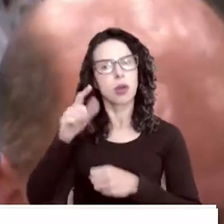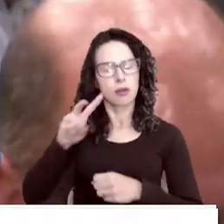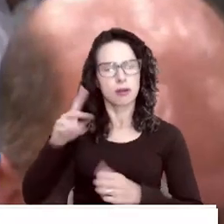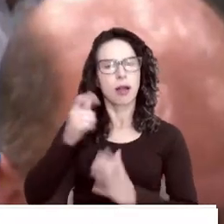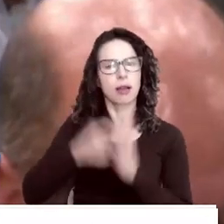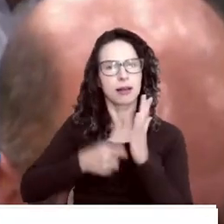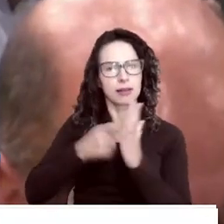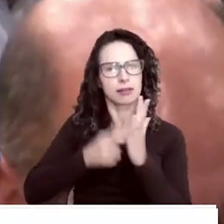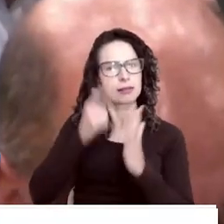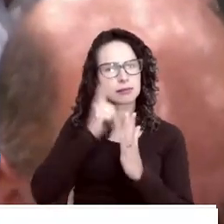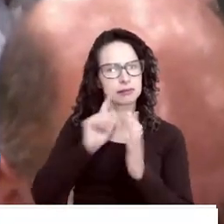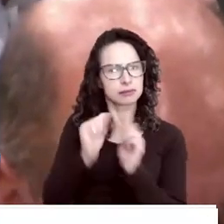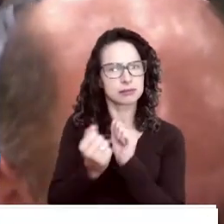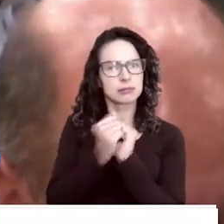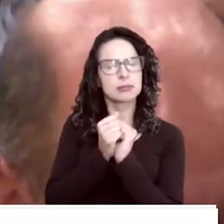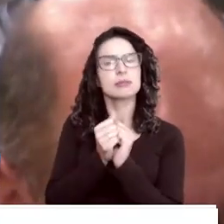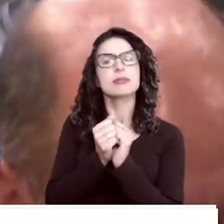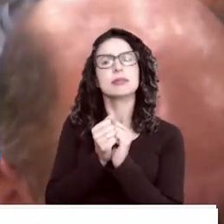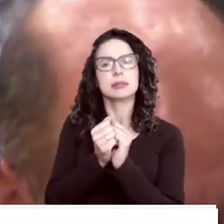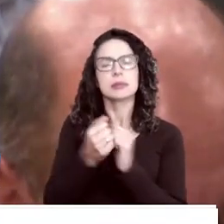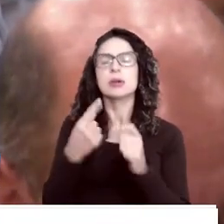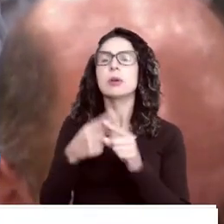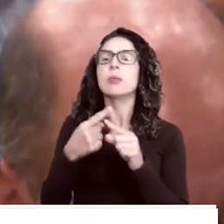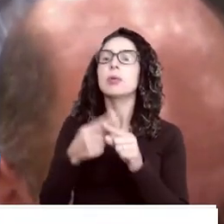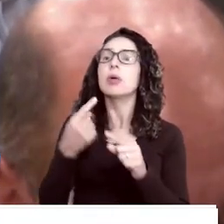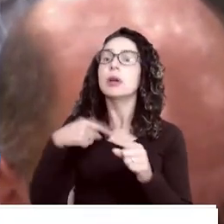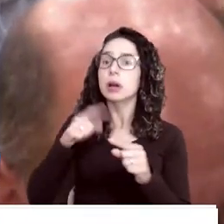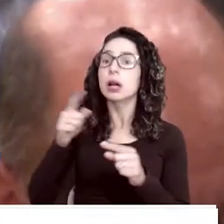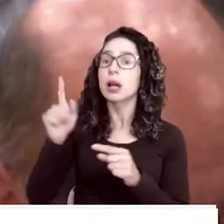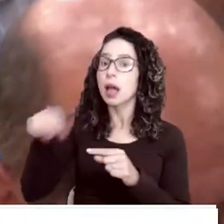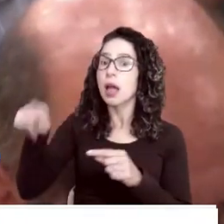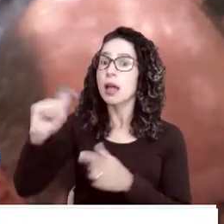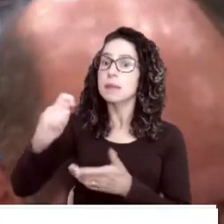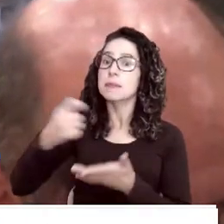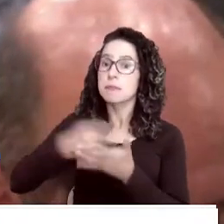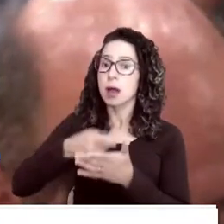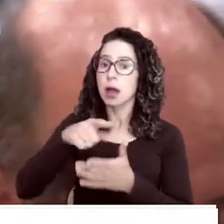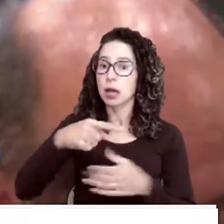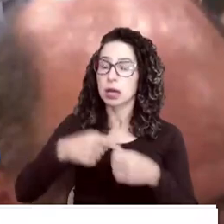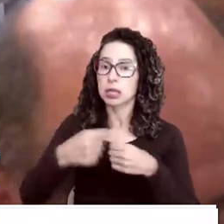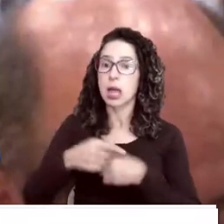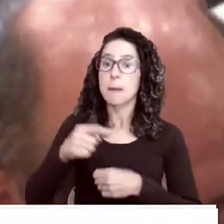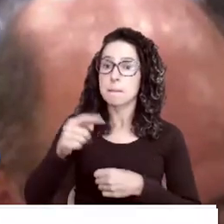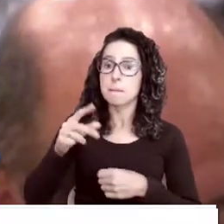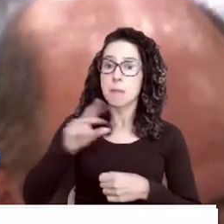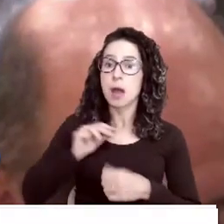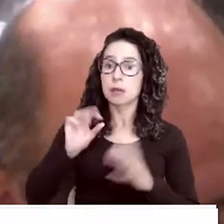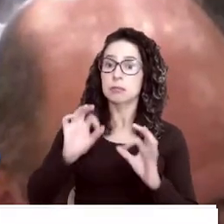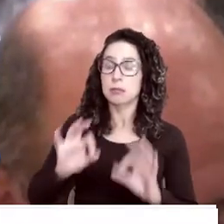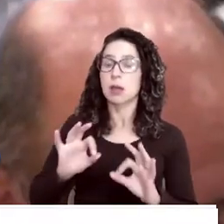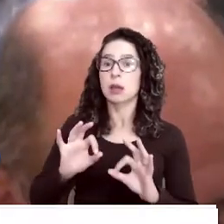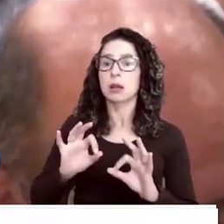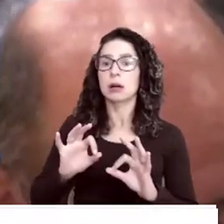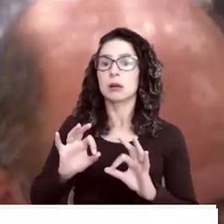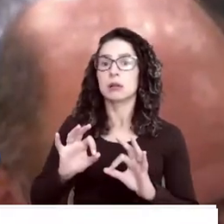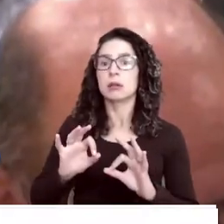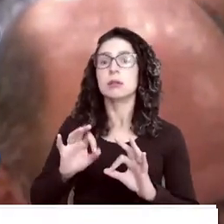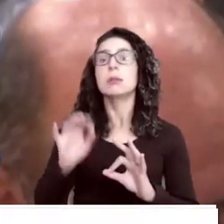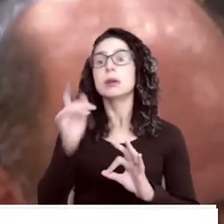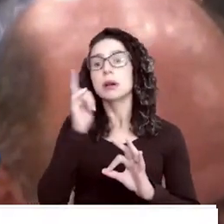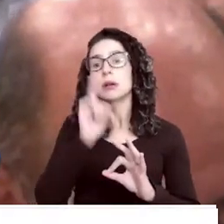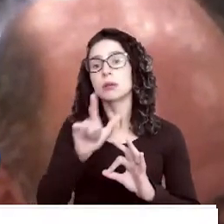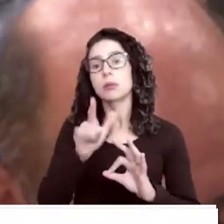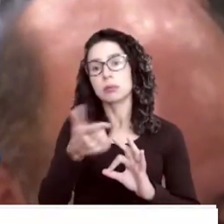frente parlamentar, que eles pagam o que a cidade franca merece por ficar